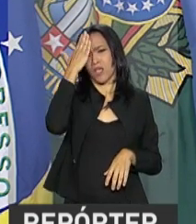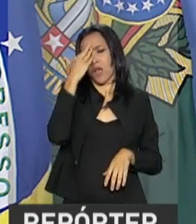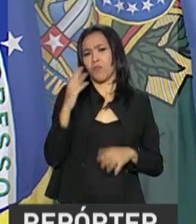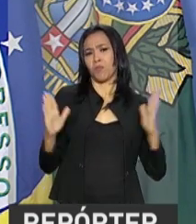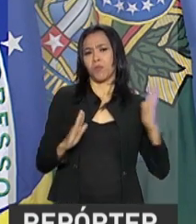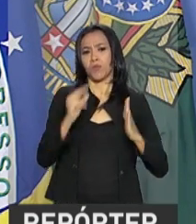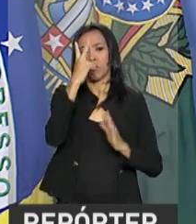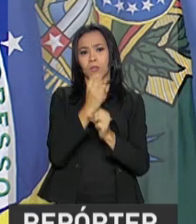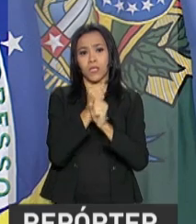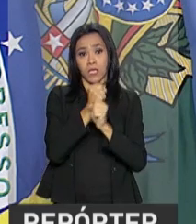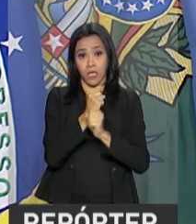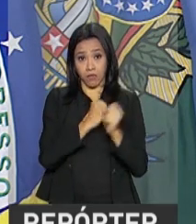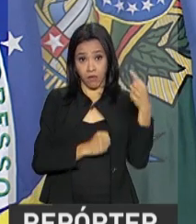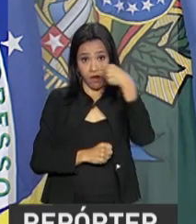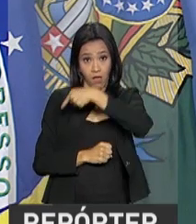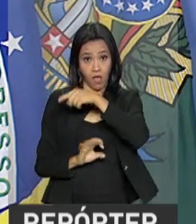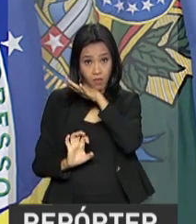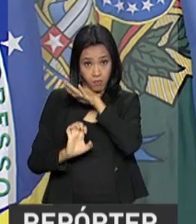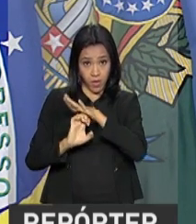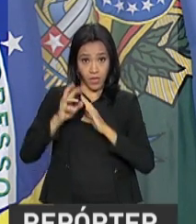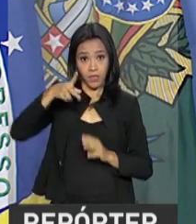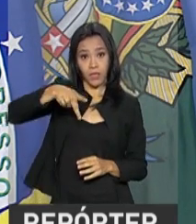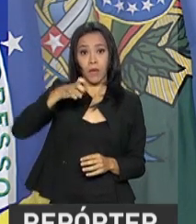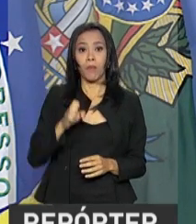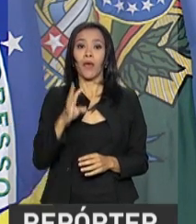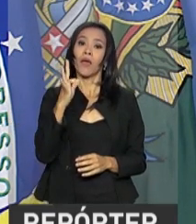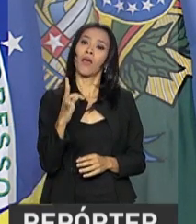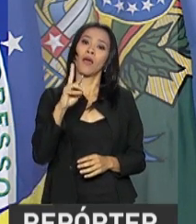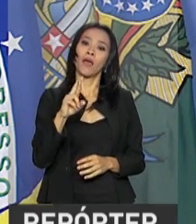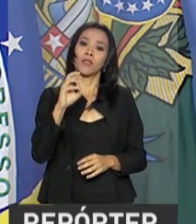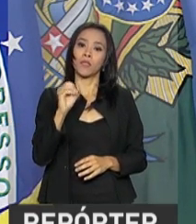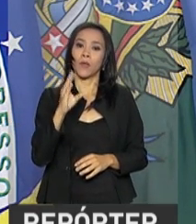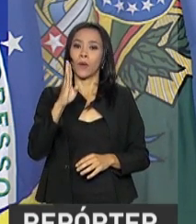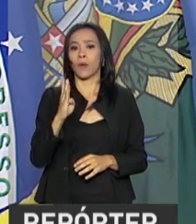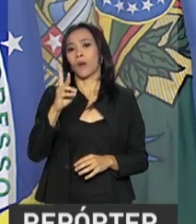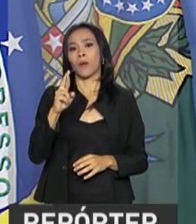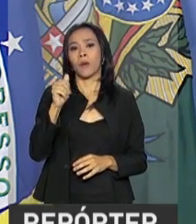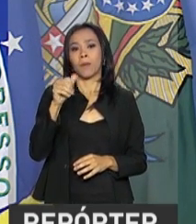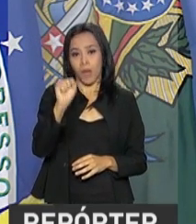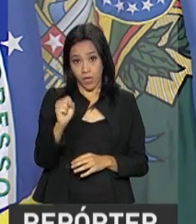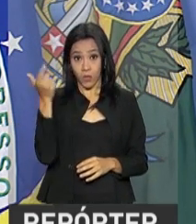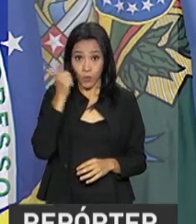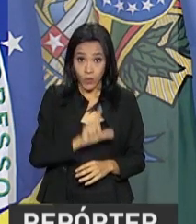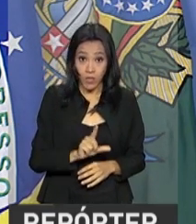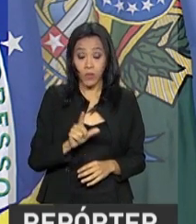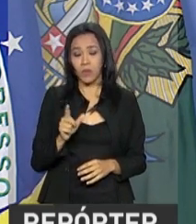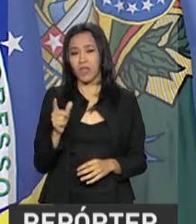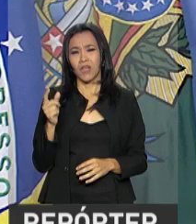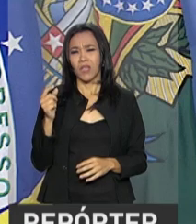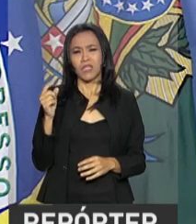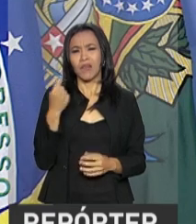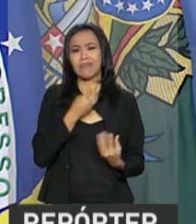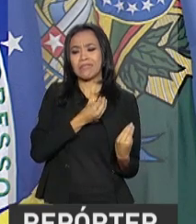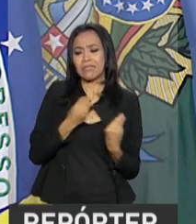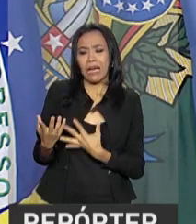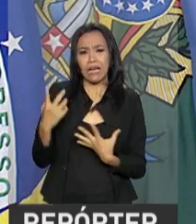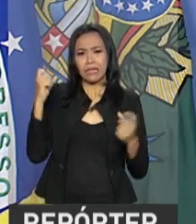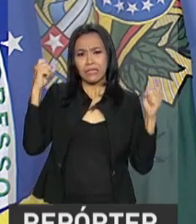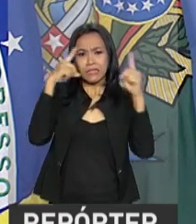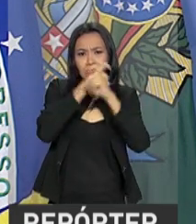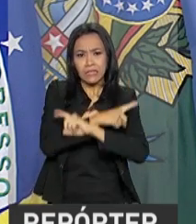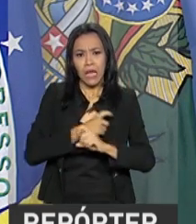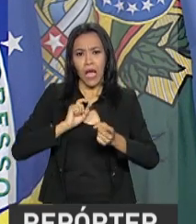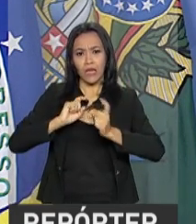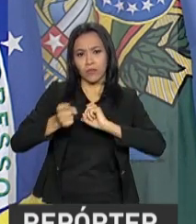2 anos e não é possível criar a Petrobras uma dificuldade operacional